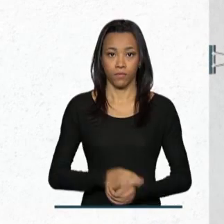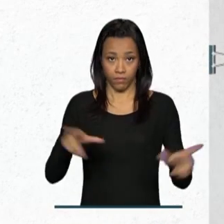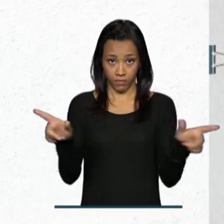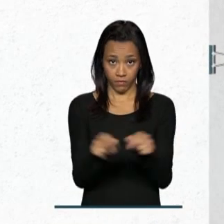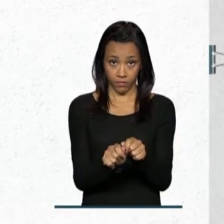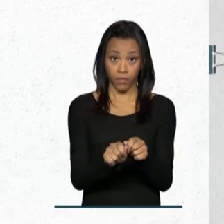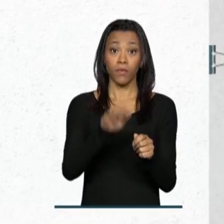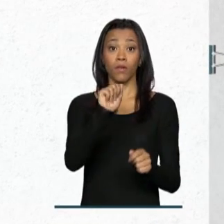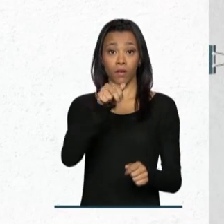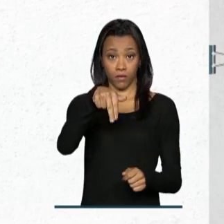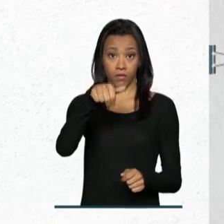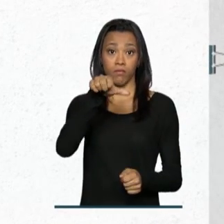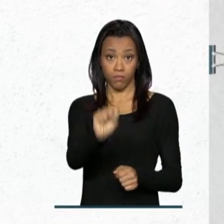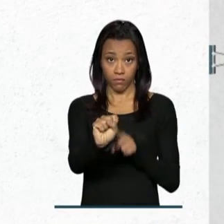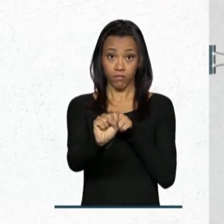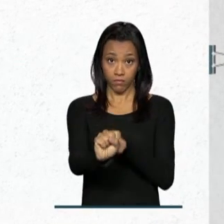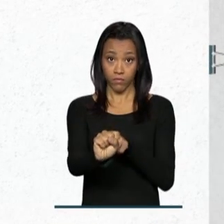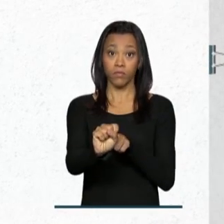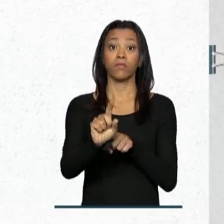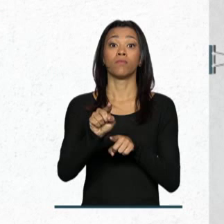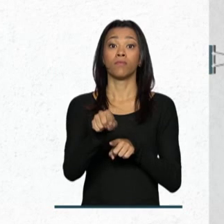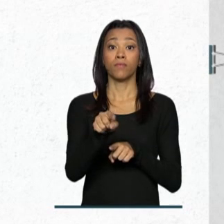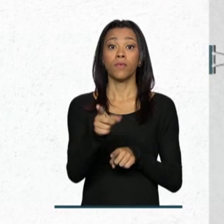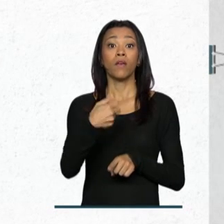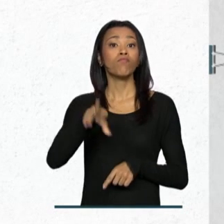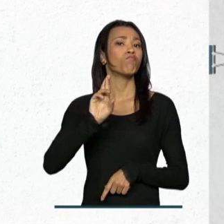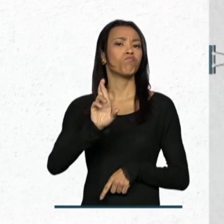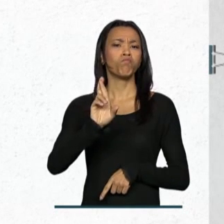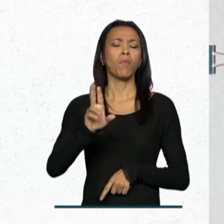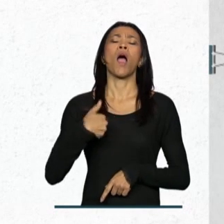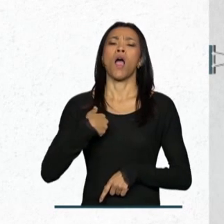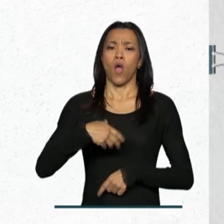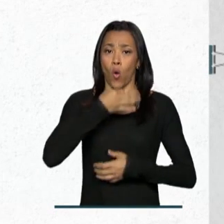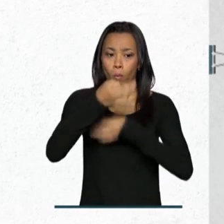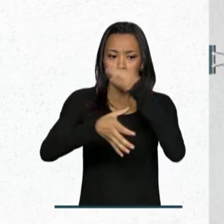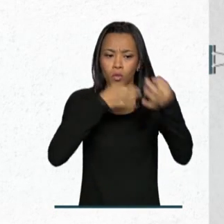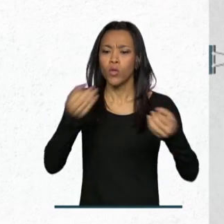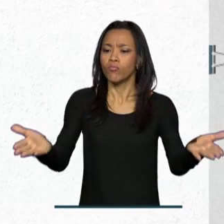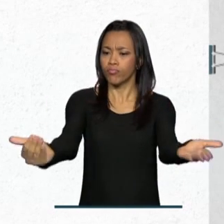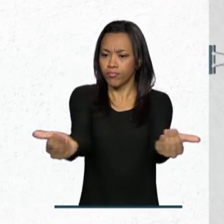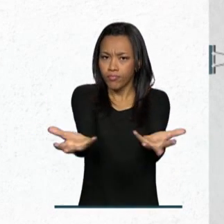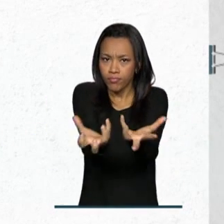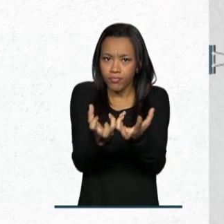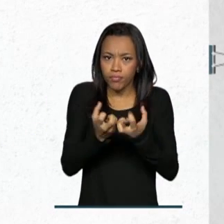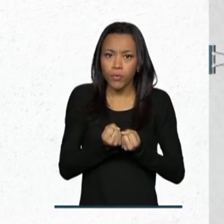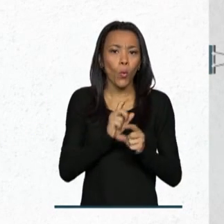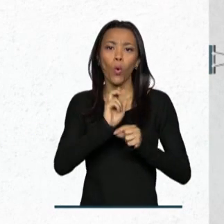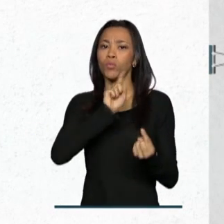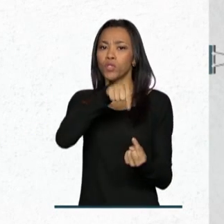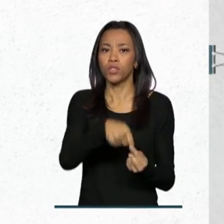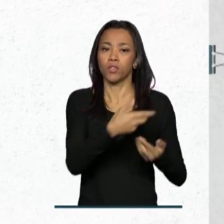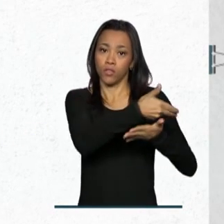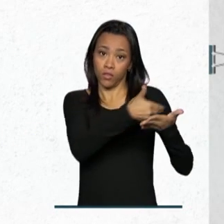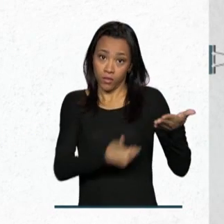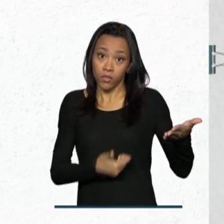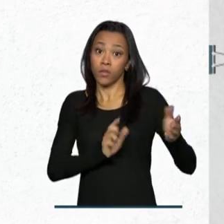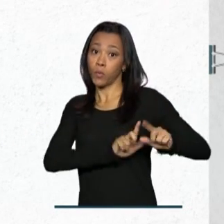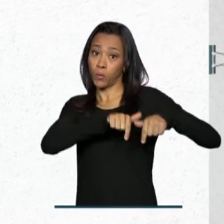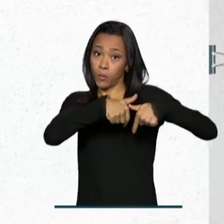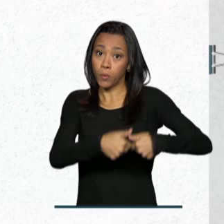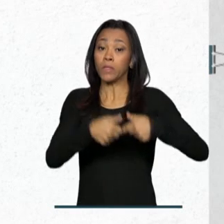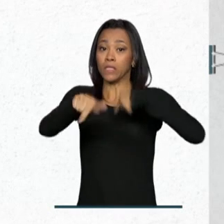A Agência Nacional de Saúde Suplementar, ANS, está com consulta pública para atualizar a lista de cobertura